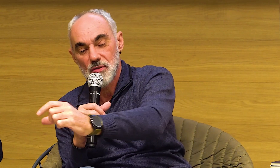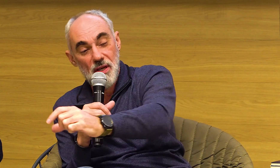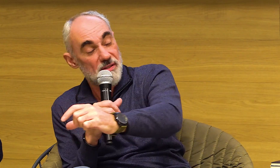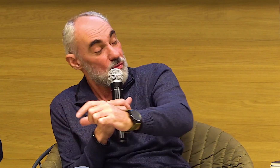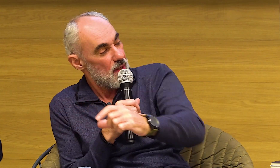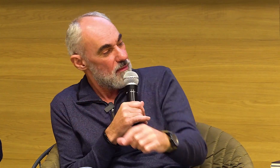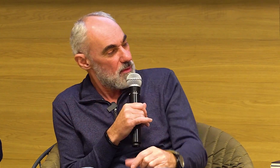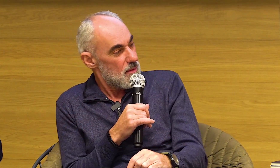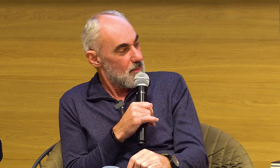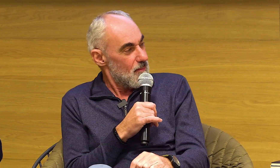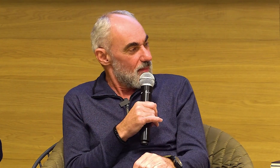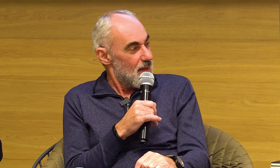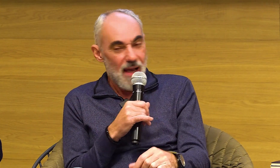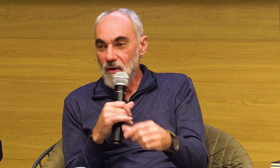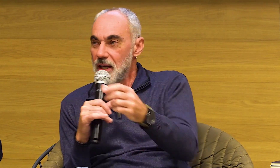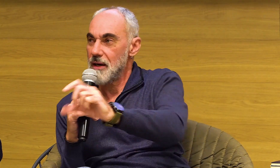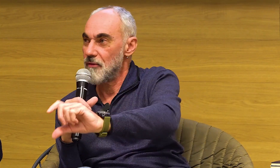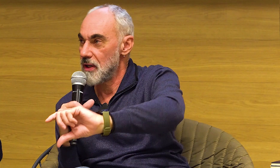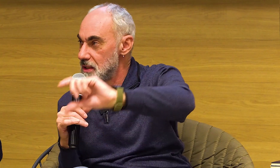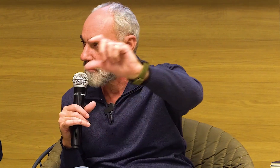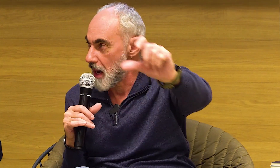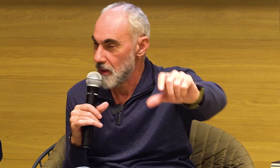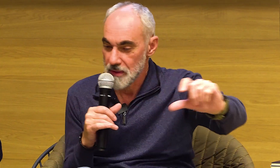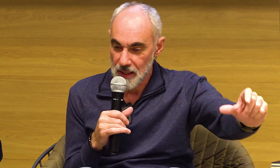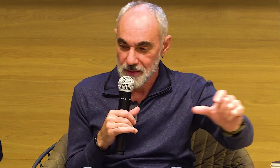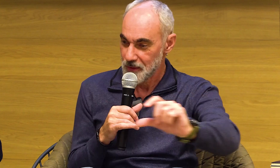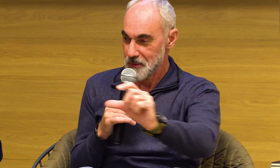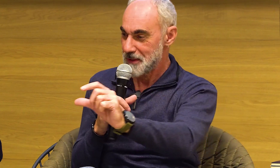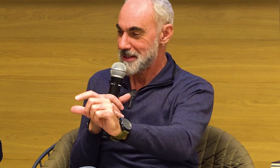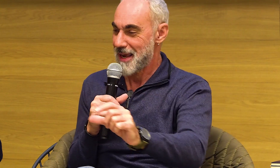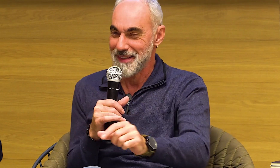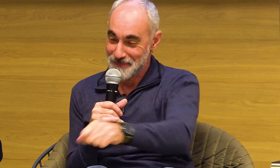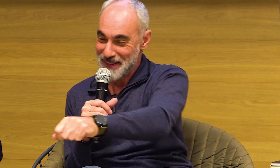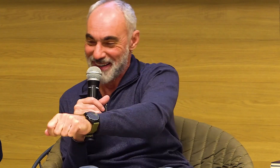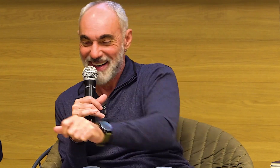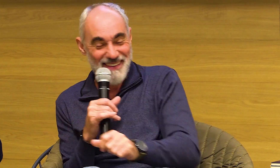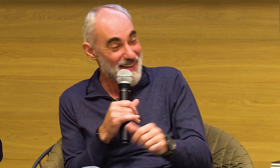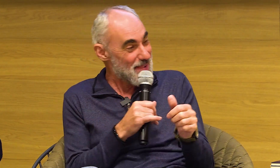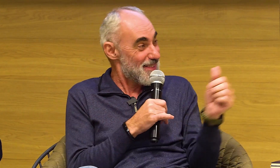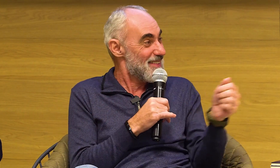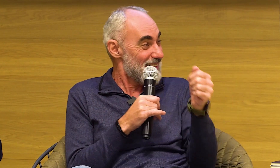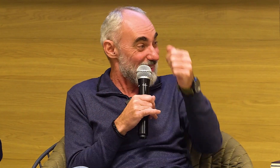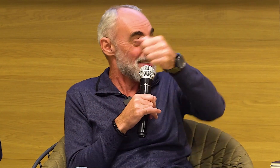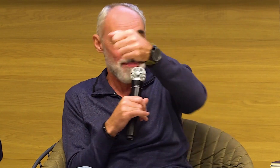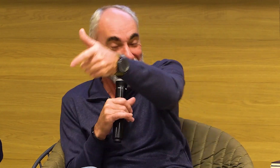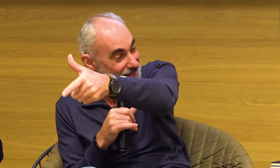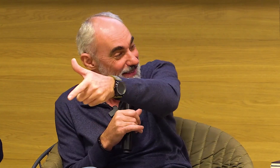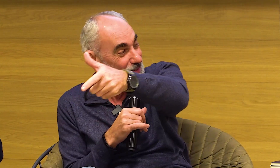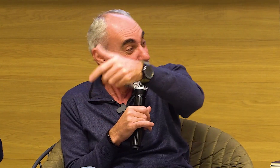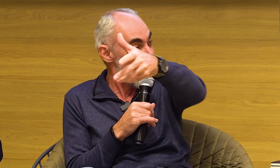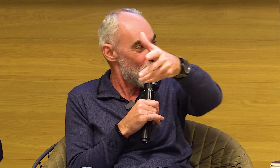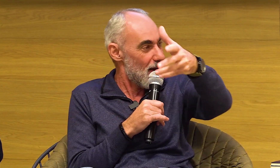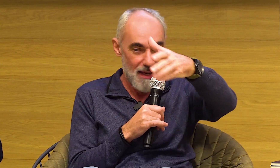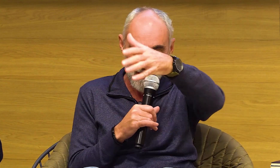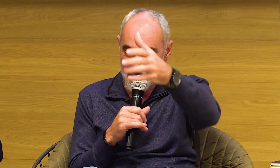assim, sugestão de livros. Aí eu lia na Folha de São Paulo, no Estado Cristal, tudo que saía eu punha lá e de repente na outra semana tinha um